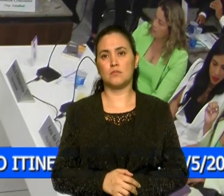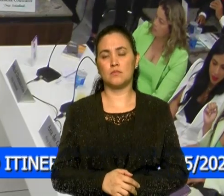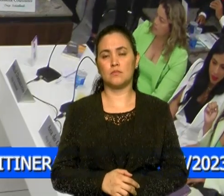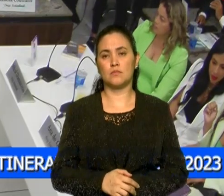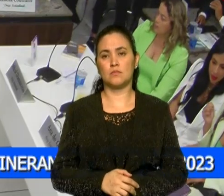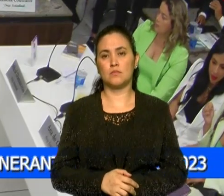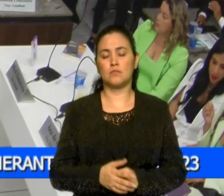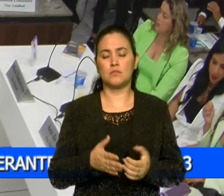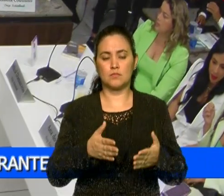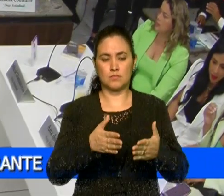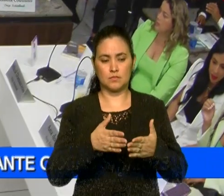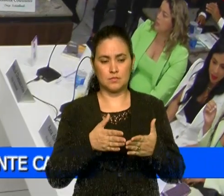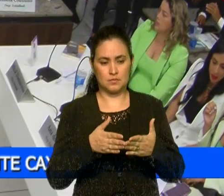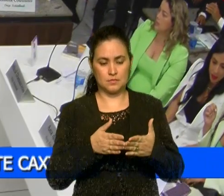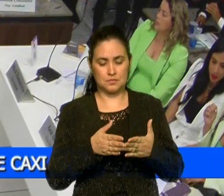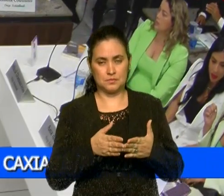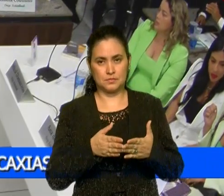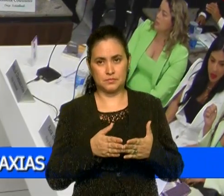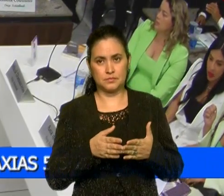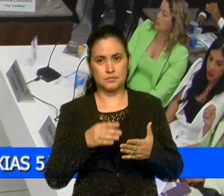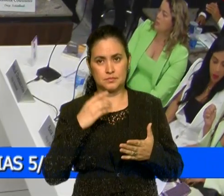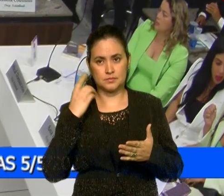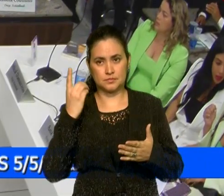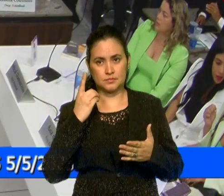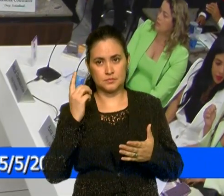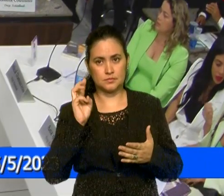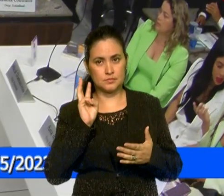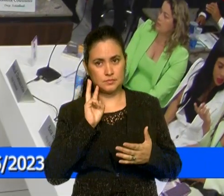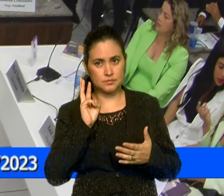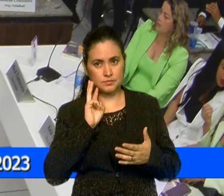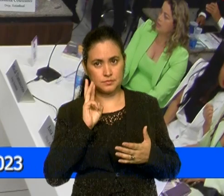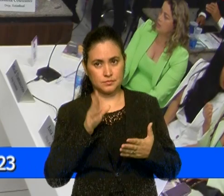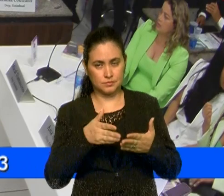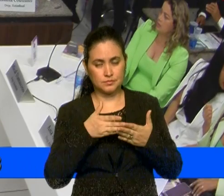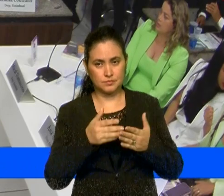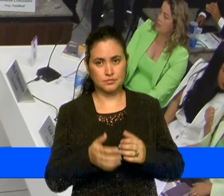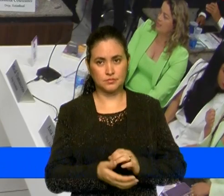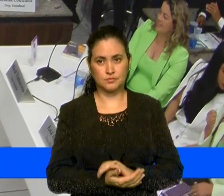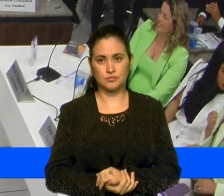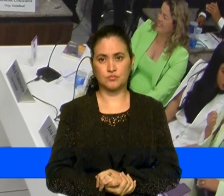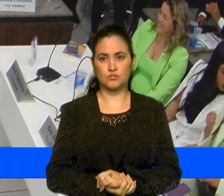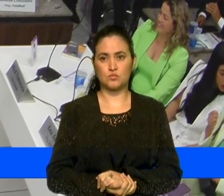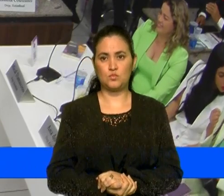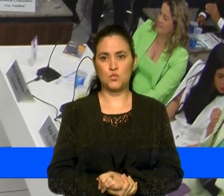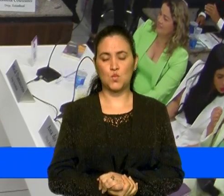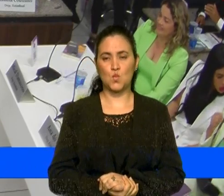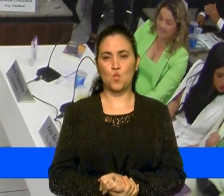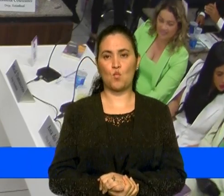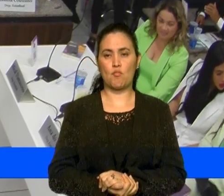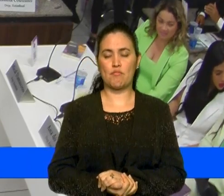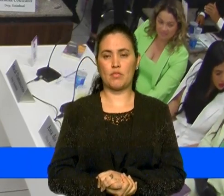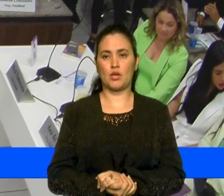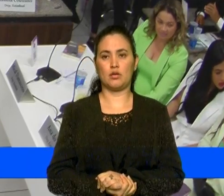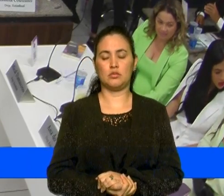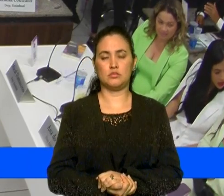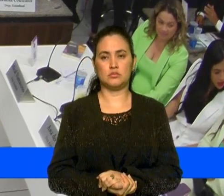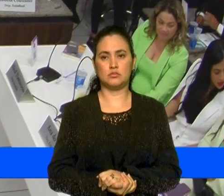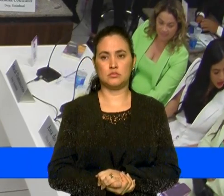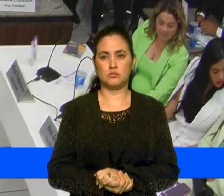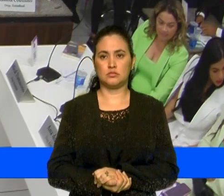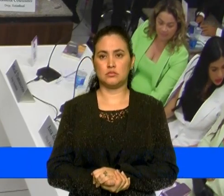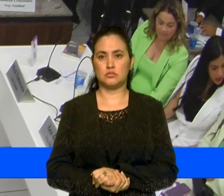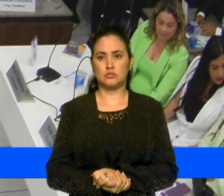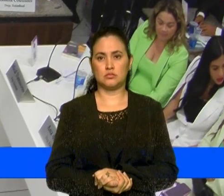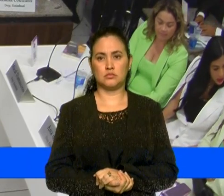Questão de ordem, senhora presidente, professor e deputado Elton do Curso. Pode falar, deputado. Presidente, mais uma vez, só para ficar